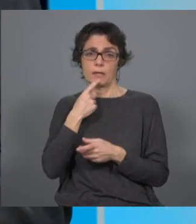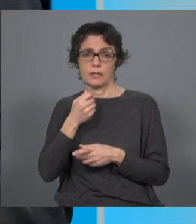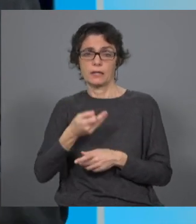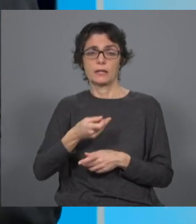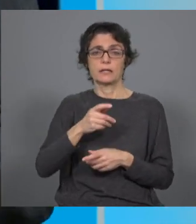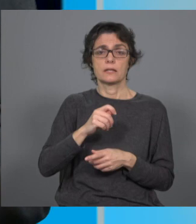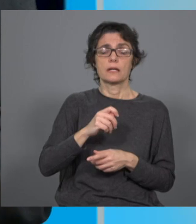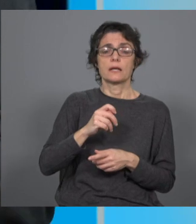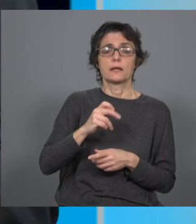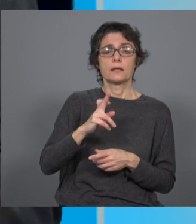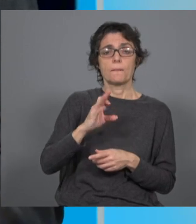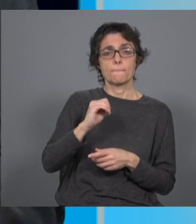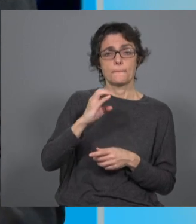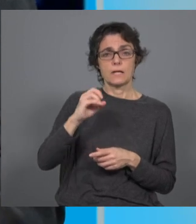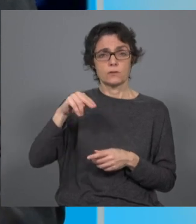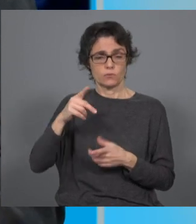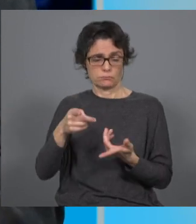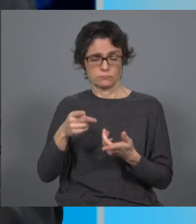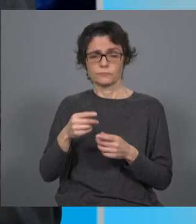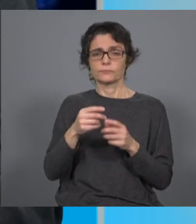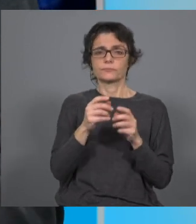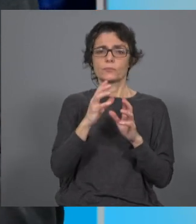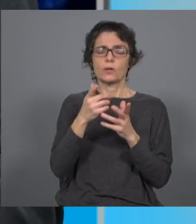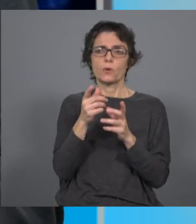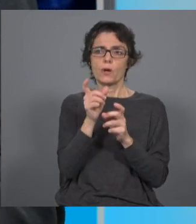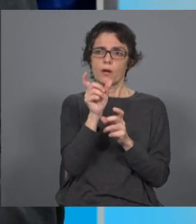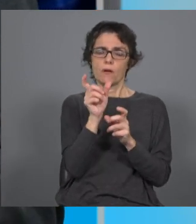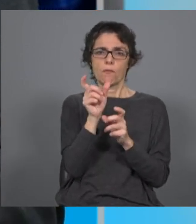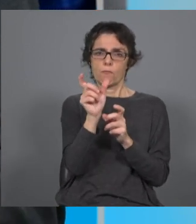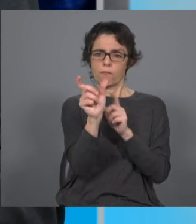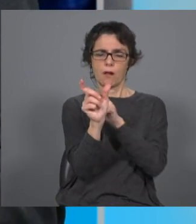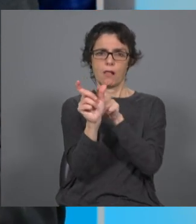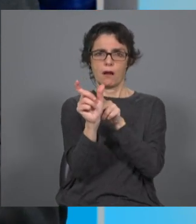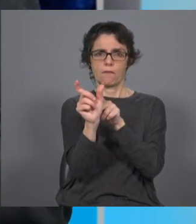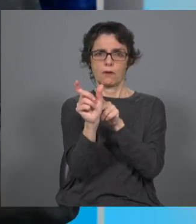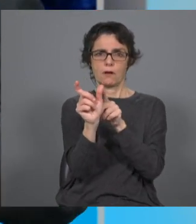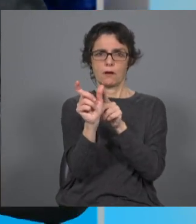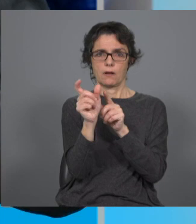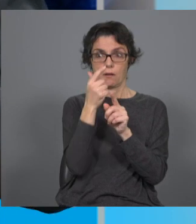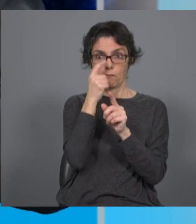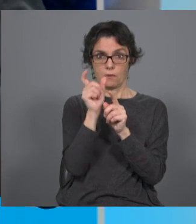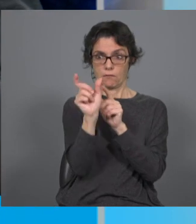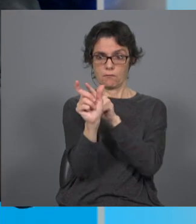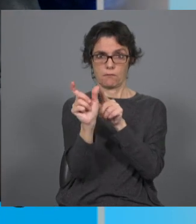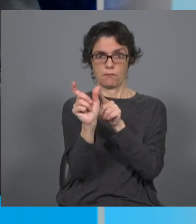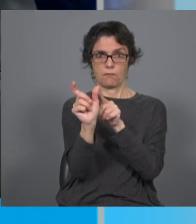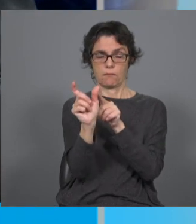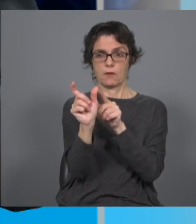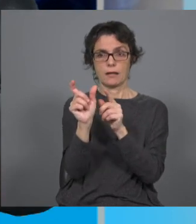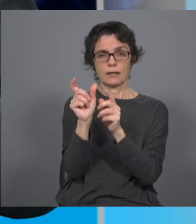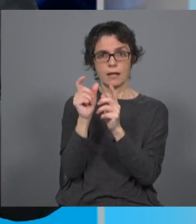E tem esta, como disse, essa dupla vertente. Por um lado, esconder aquilo que nós somos e, por outro, revelar